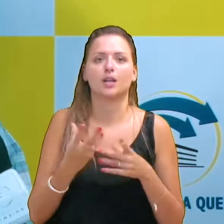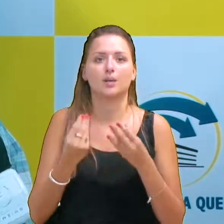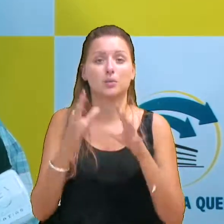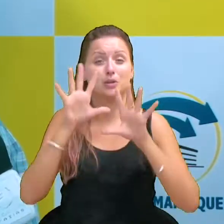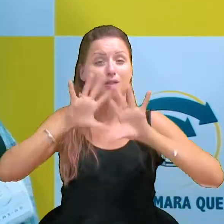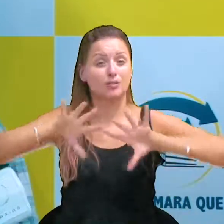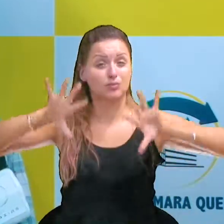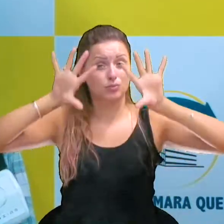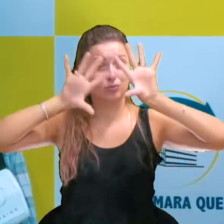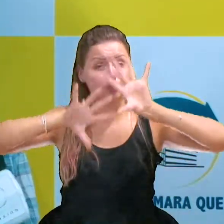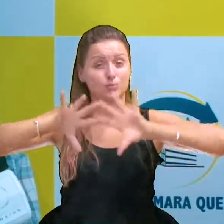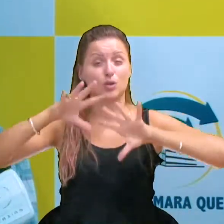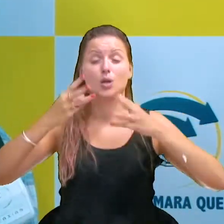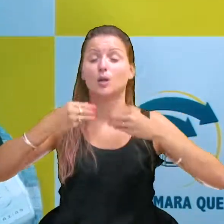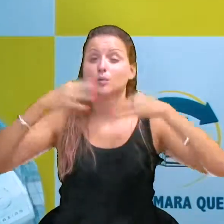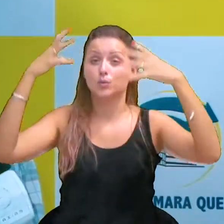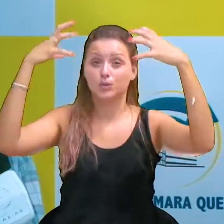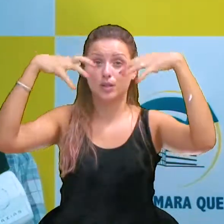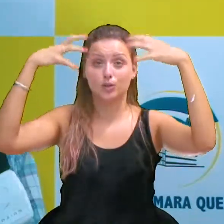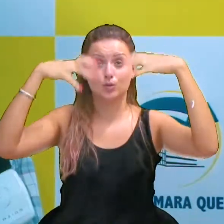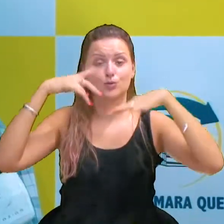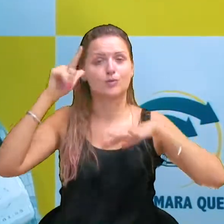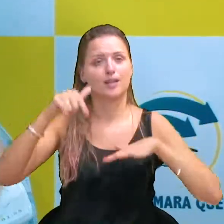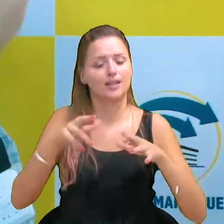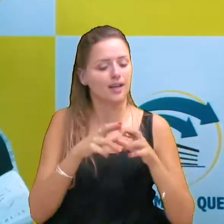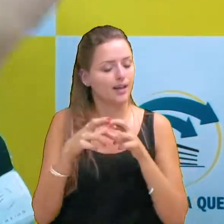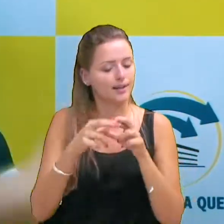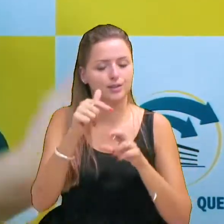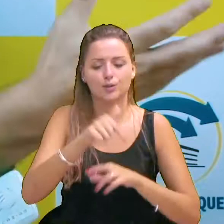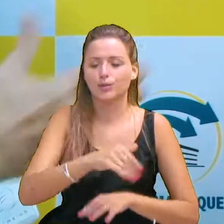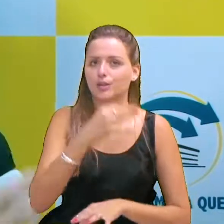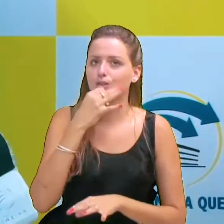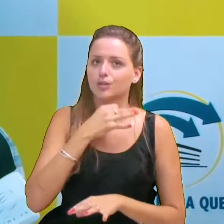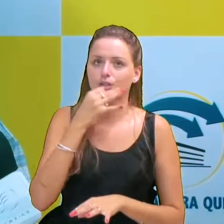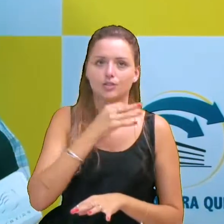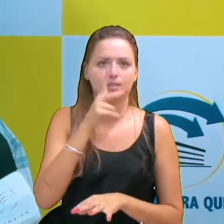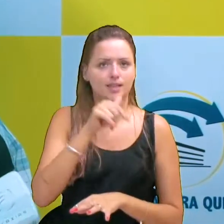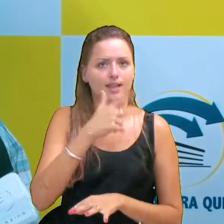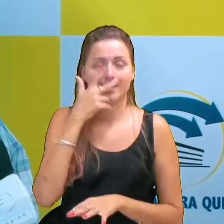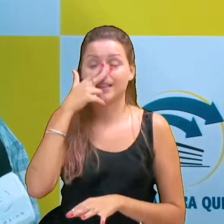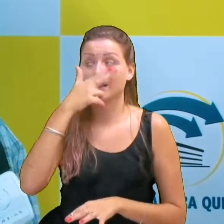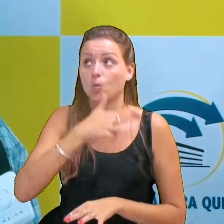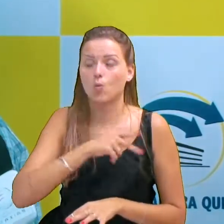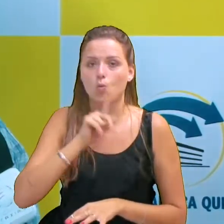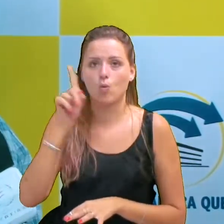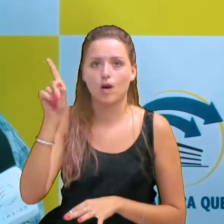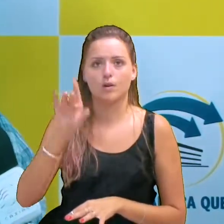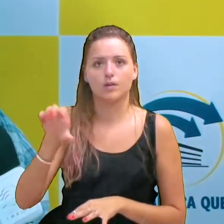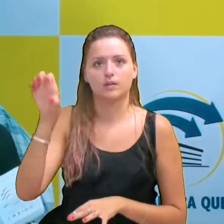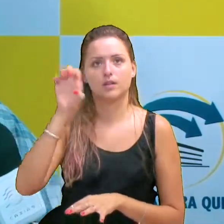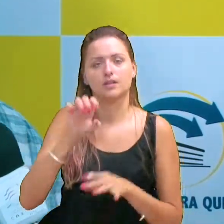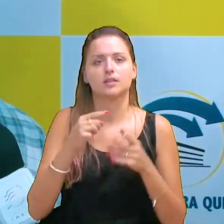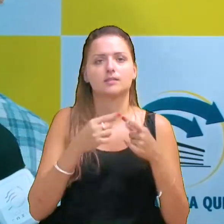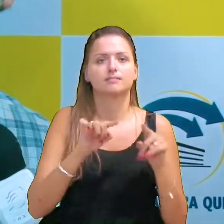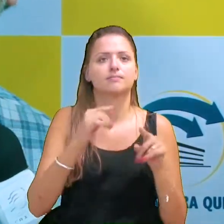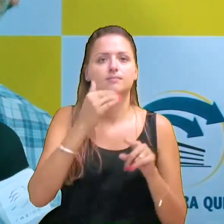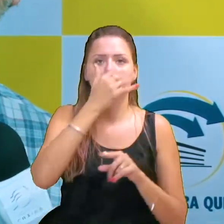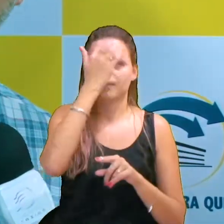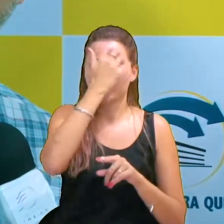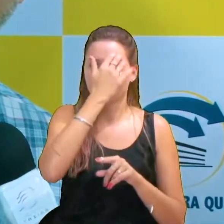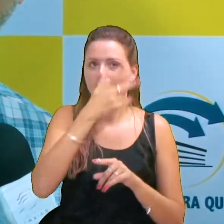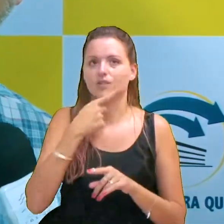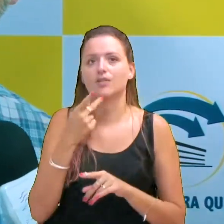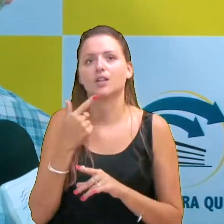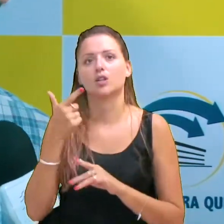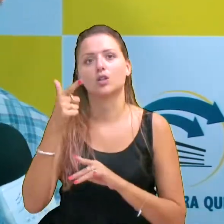cerração, muita chuva, e a nossa região é própria exatamente aquela região lá. É claro que o colega Adiló falou de um